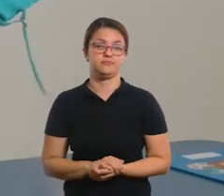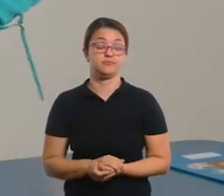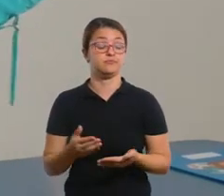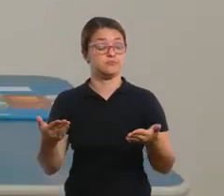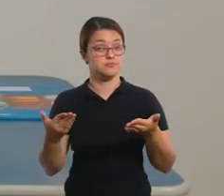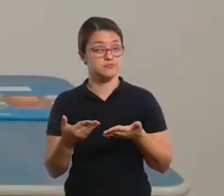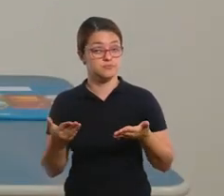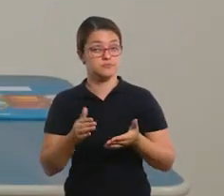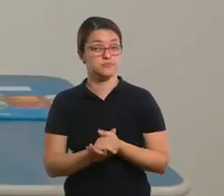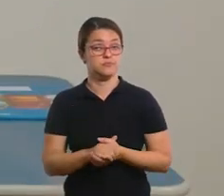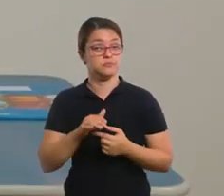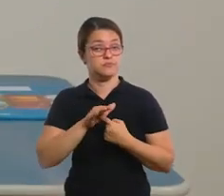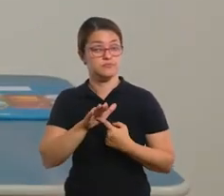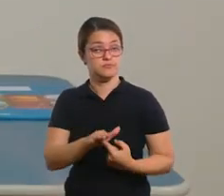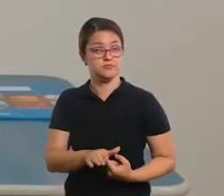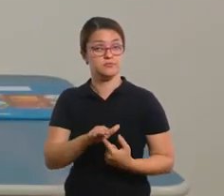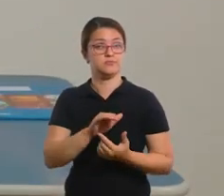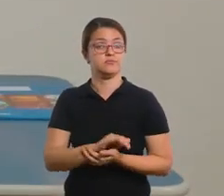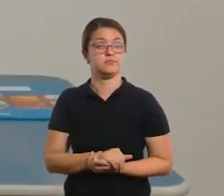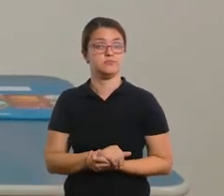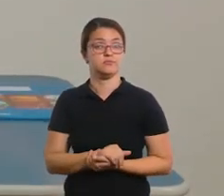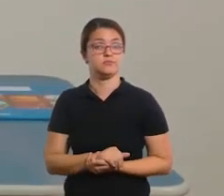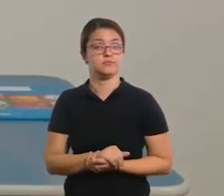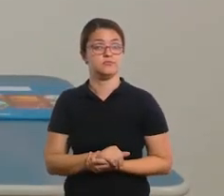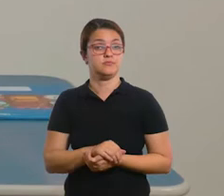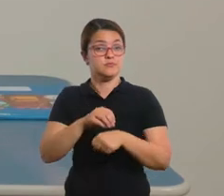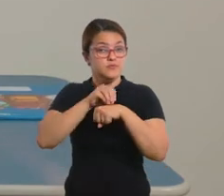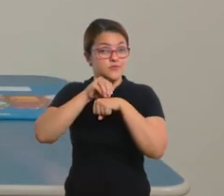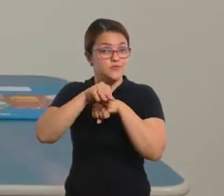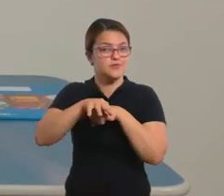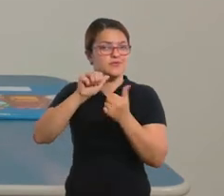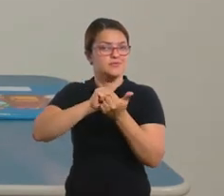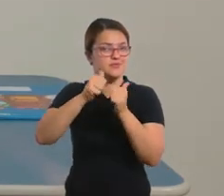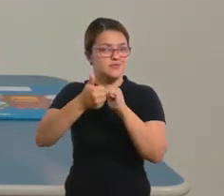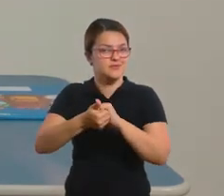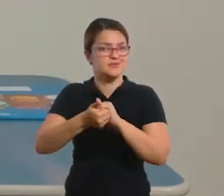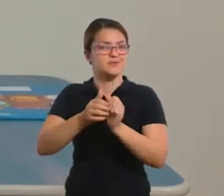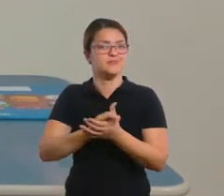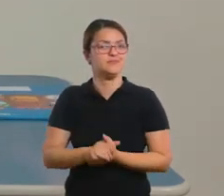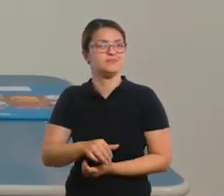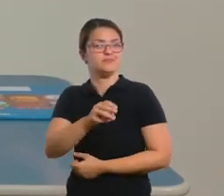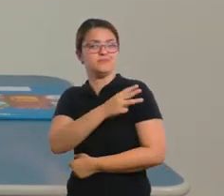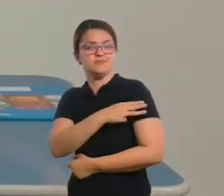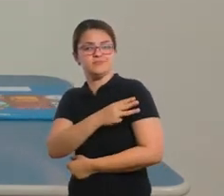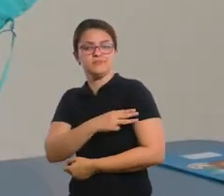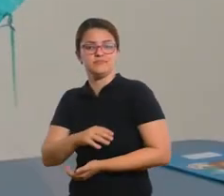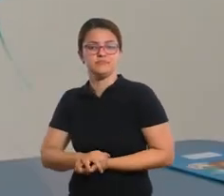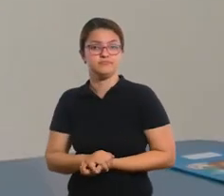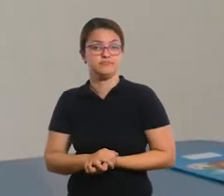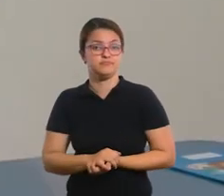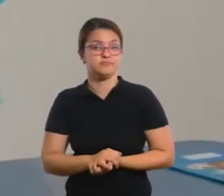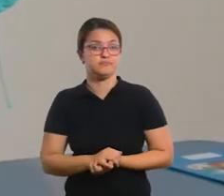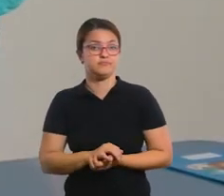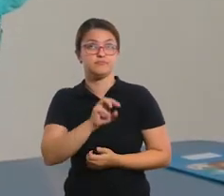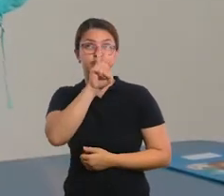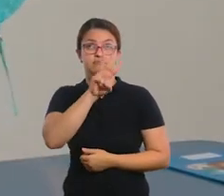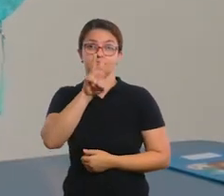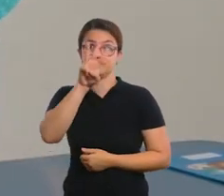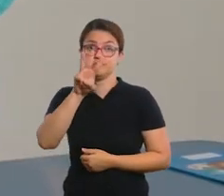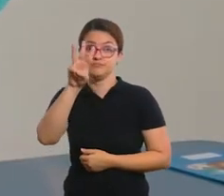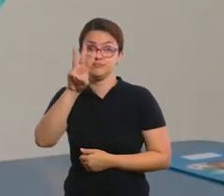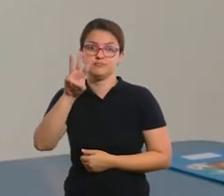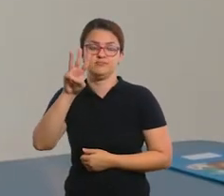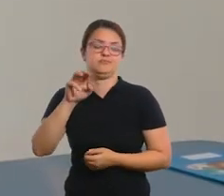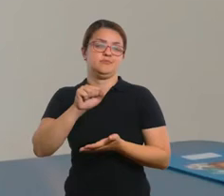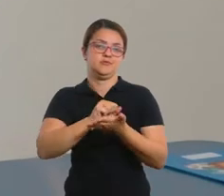Bom, hoje eu vou mostrar para vocês as sugestões de adaptações para o terceiro ano. Esse aqui é o nosso link